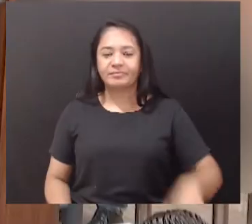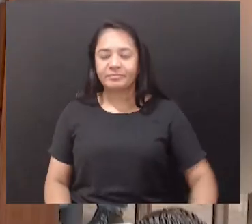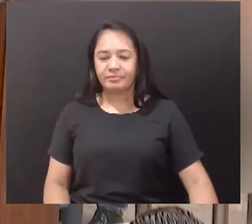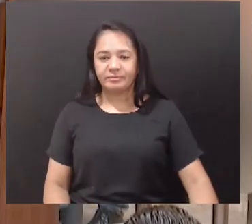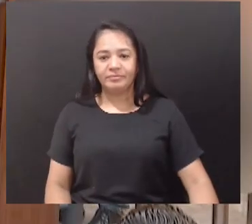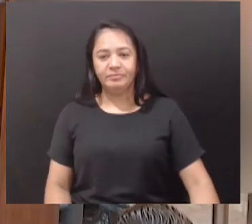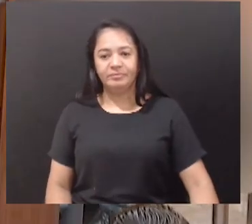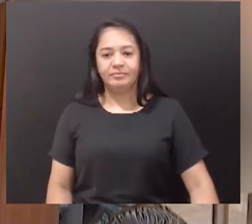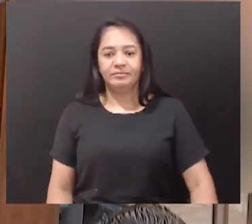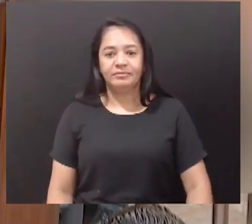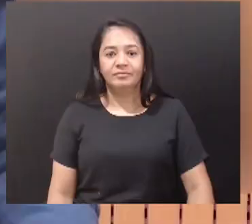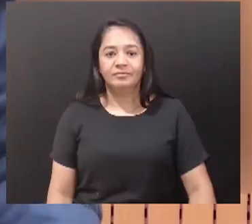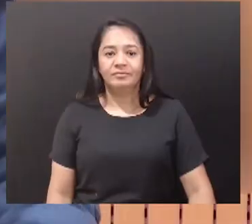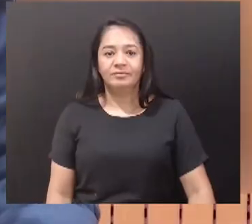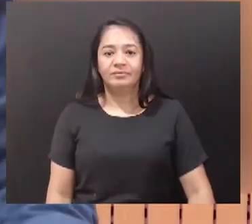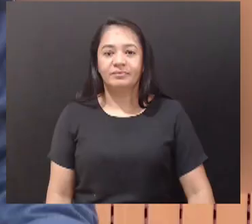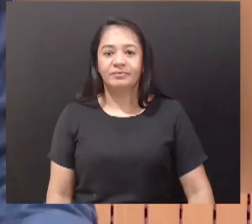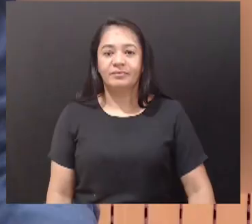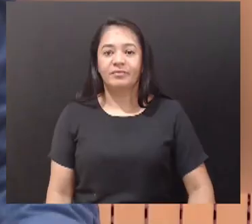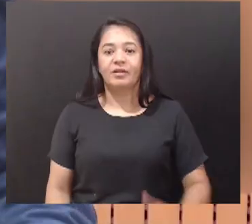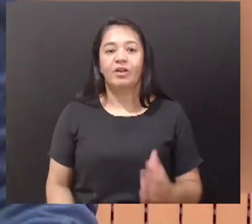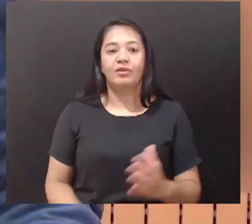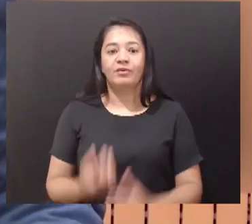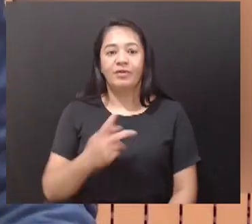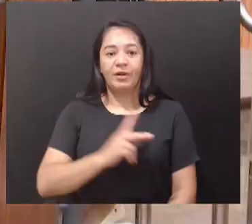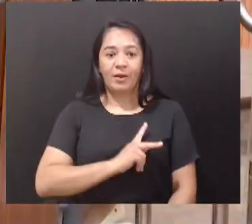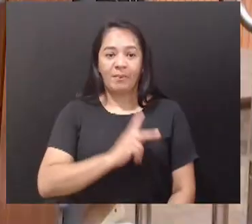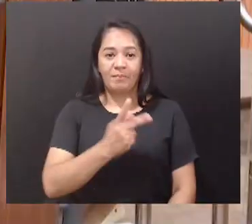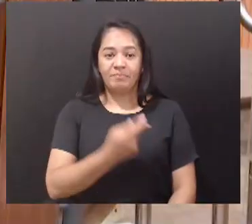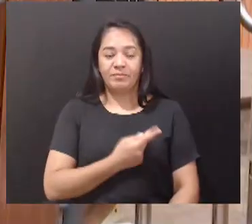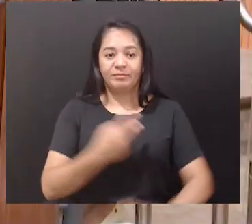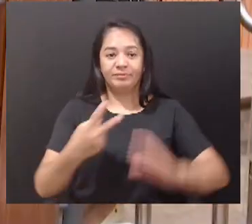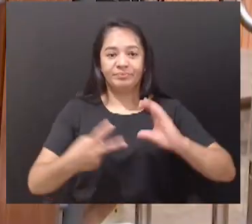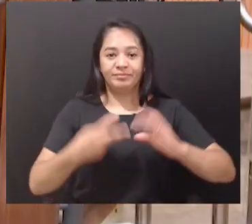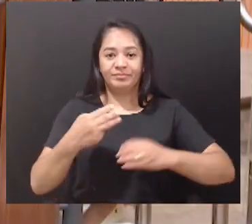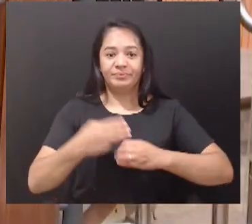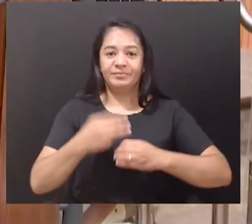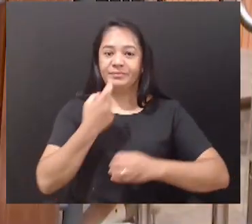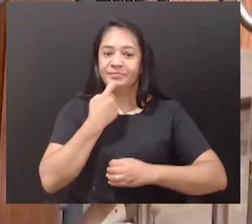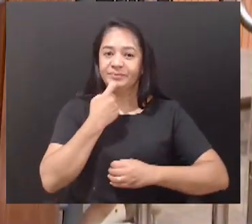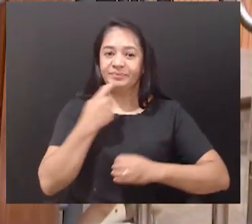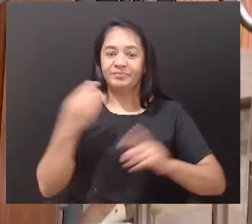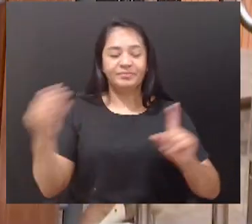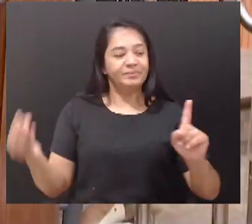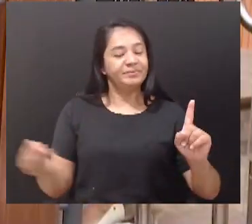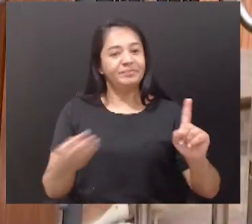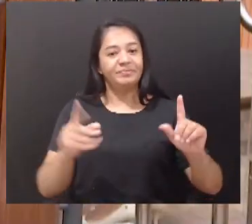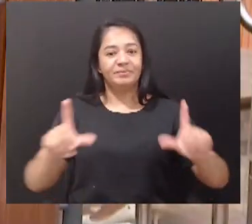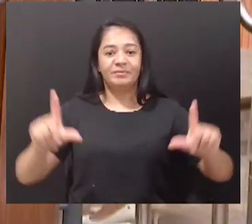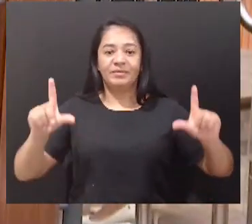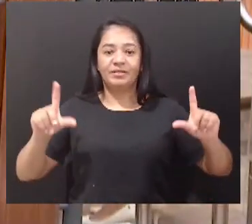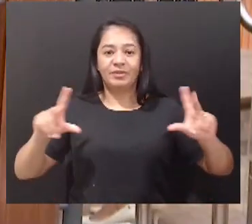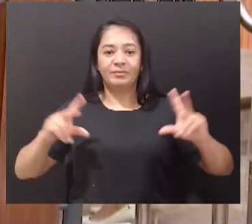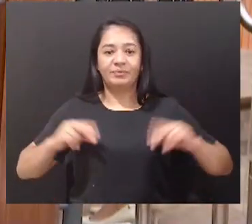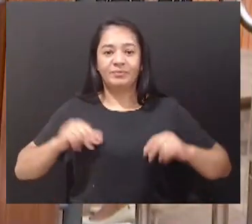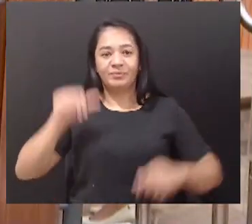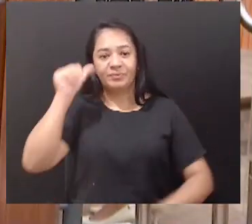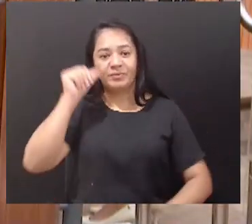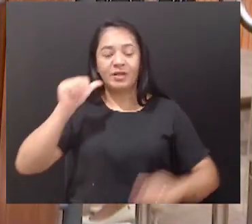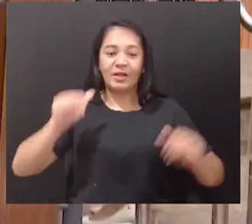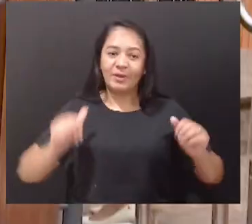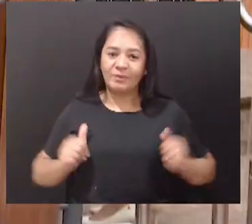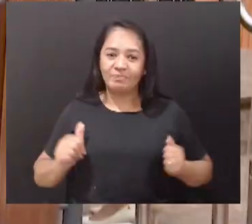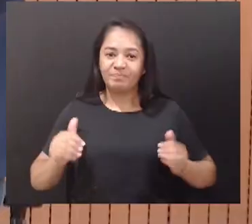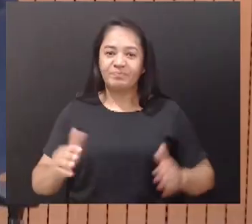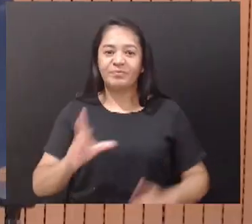De autoria do vereador Paulo Haddad, a Câmara Municipal de Campinas entregou o Diploma de Mérito Mulher de Ação Dorcelina de